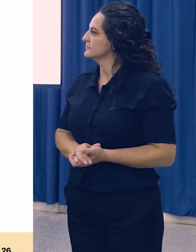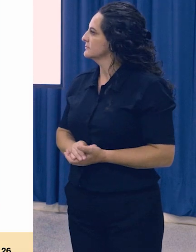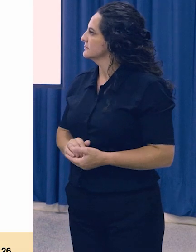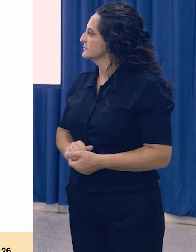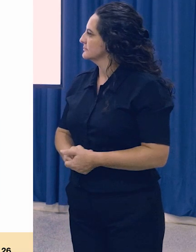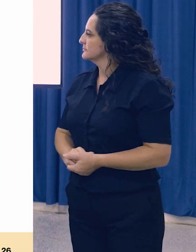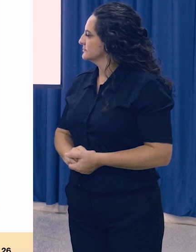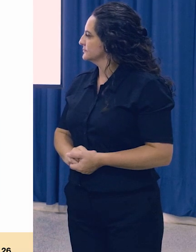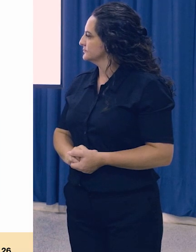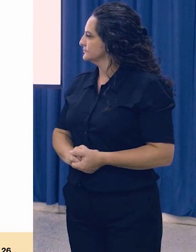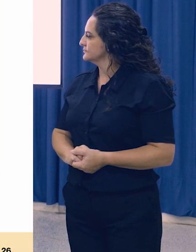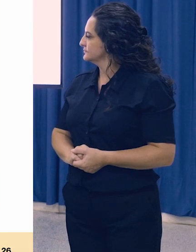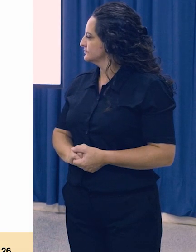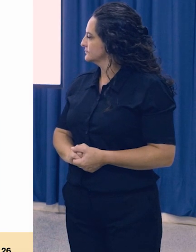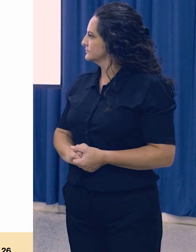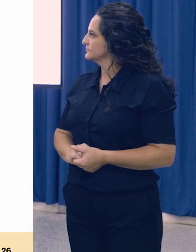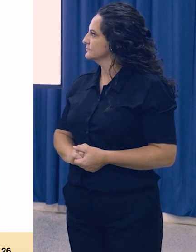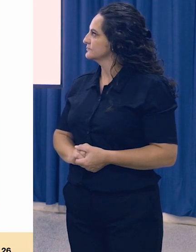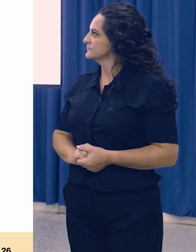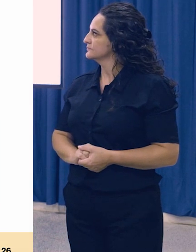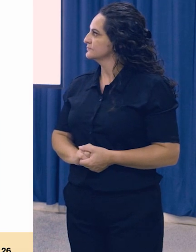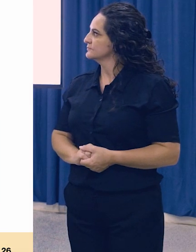Certo.